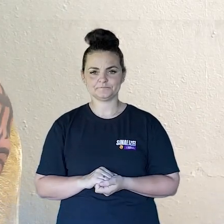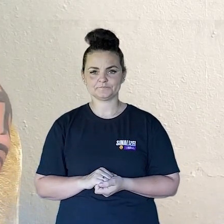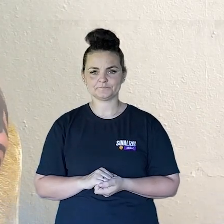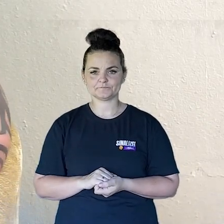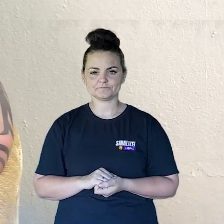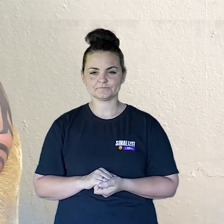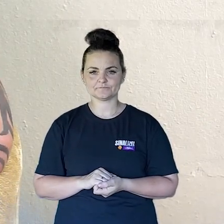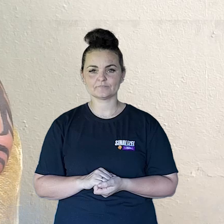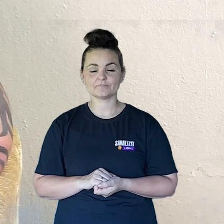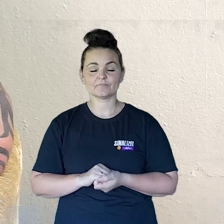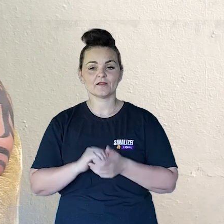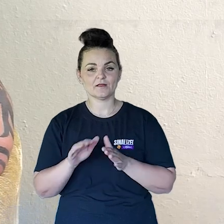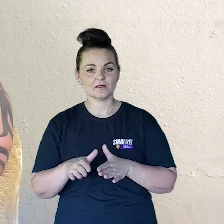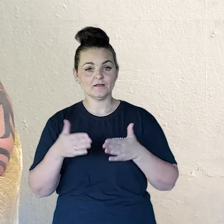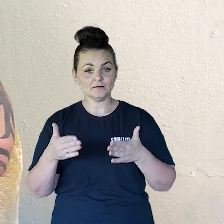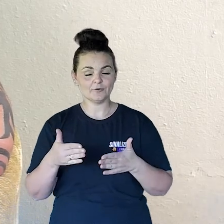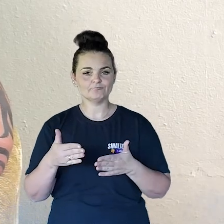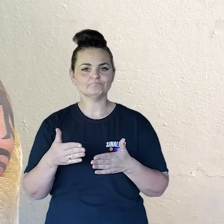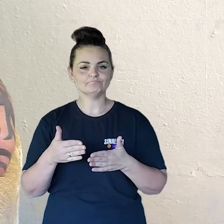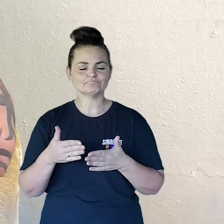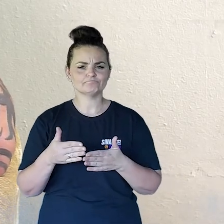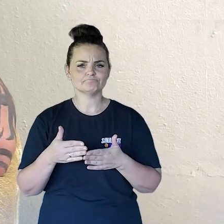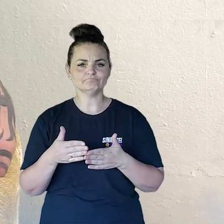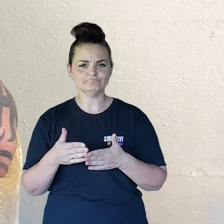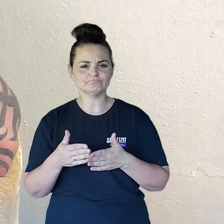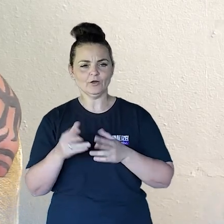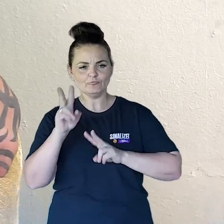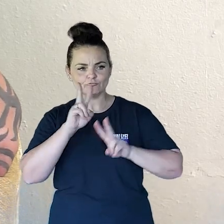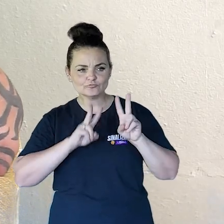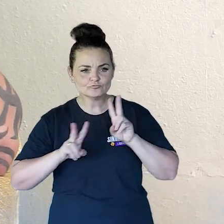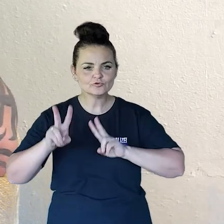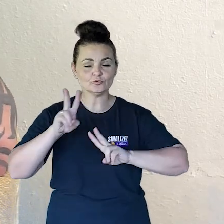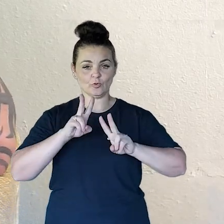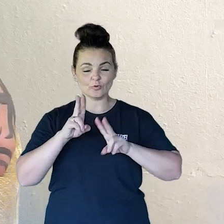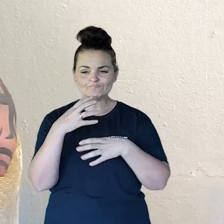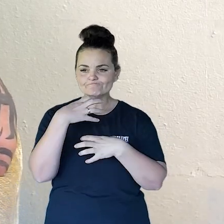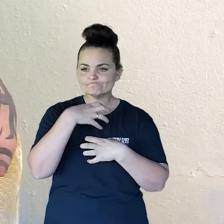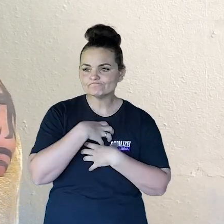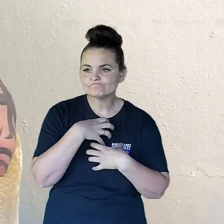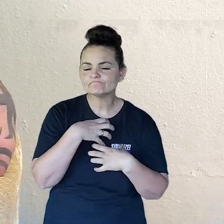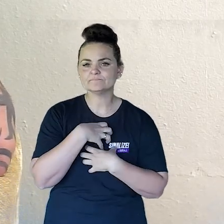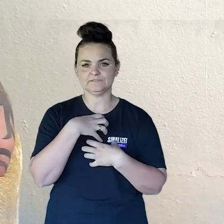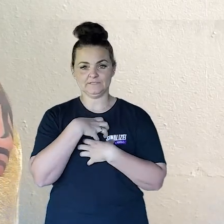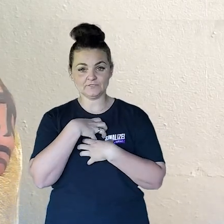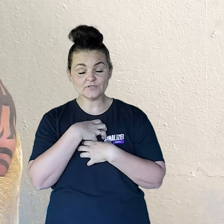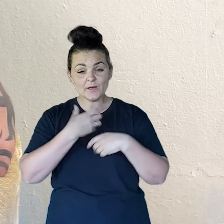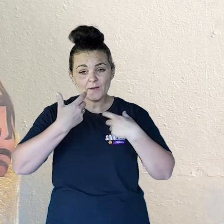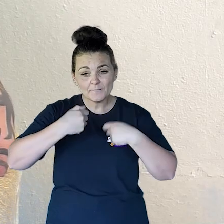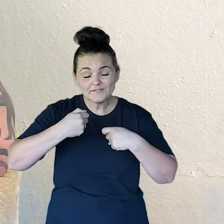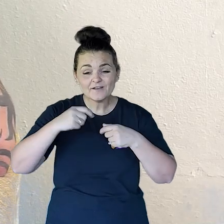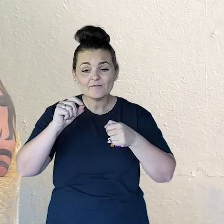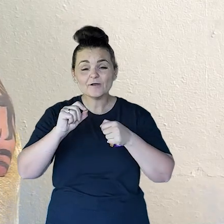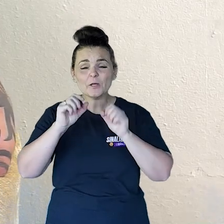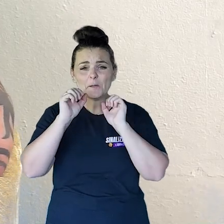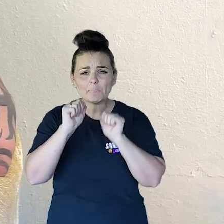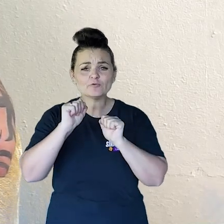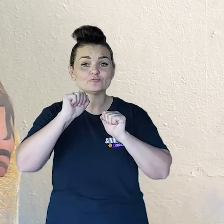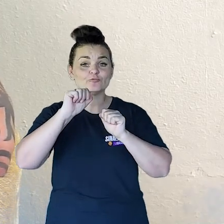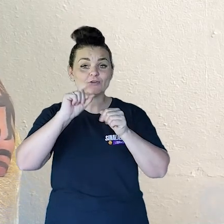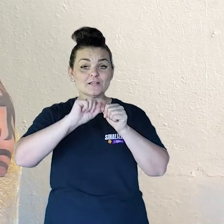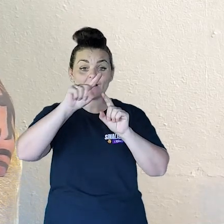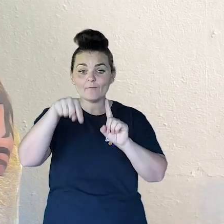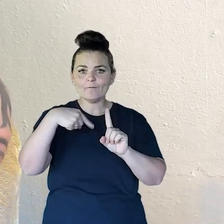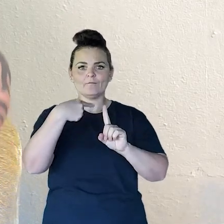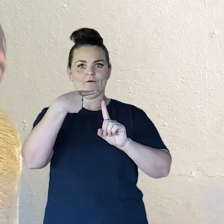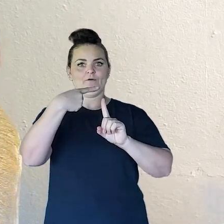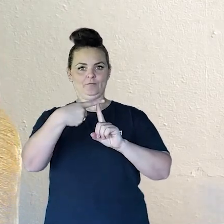você não consegue transpor isso. Então você verifica, você começa a sentir a necessidade de que você pode fazer algo mais. Mas para você